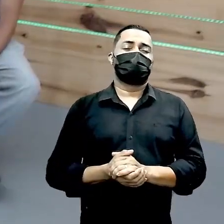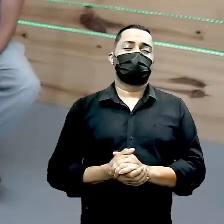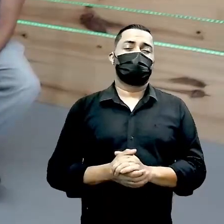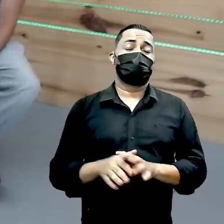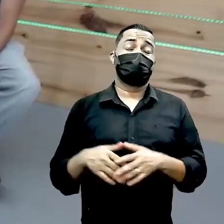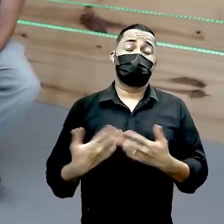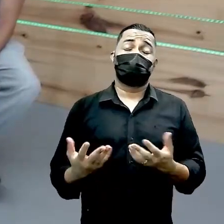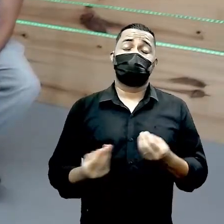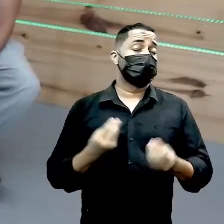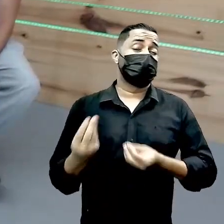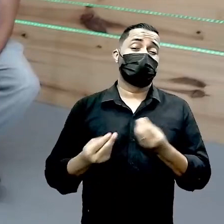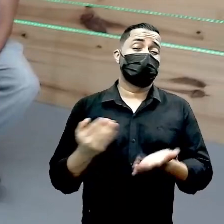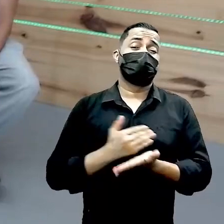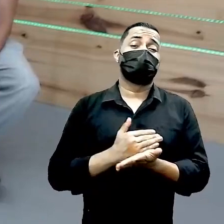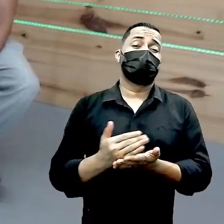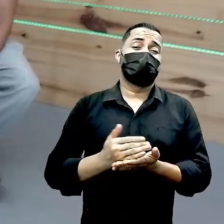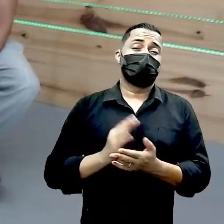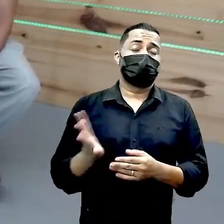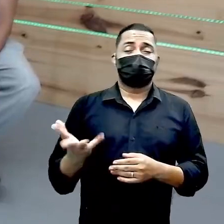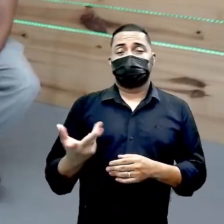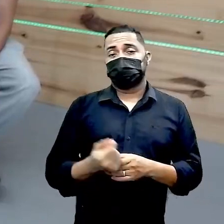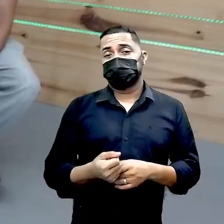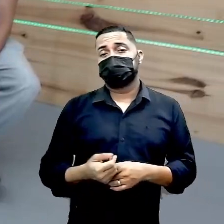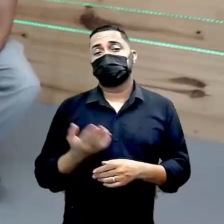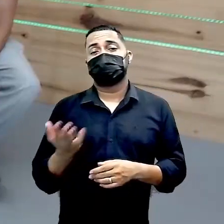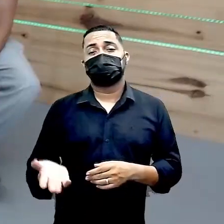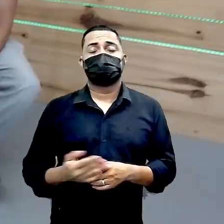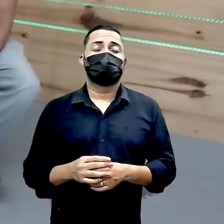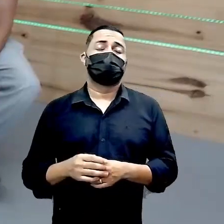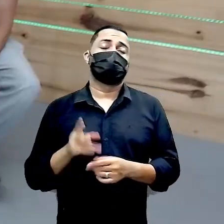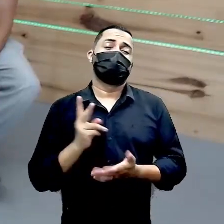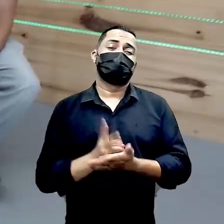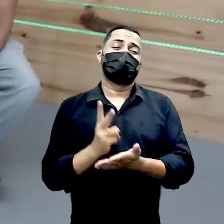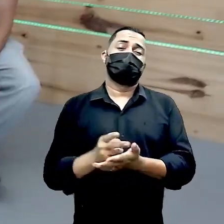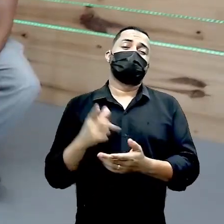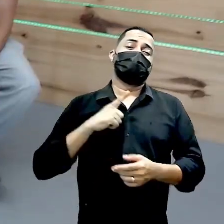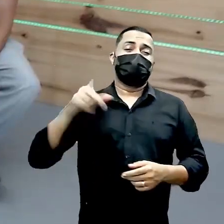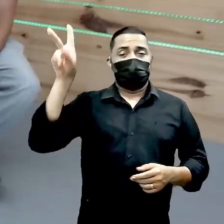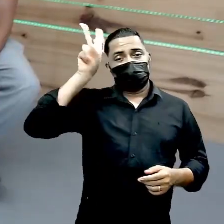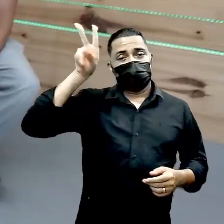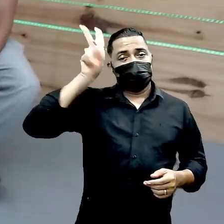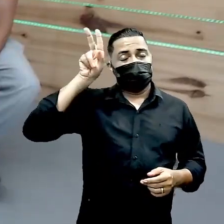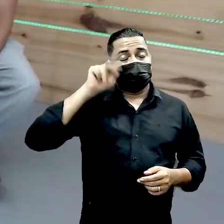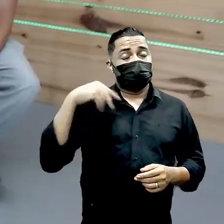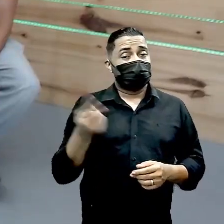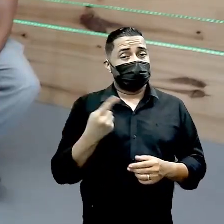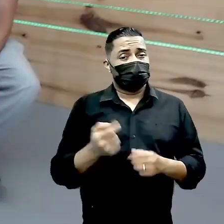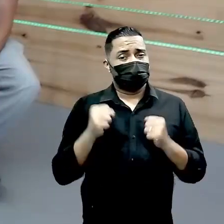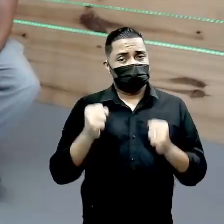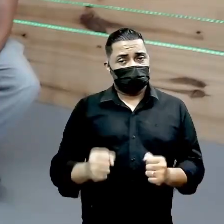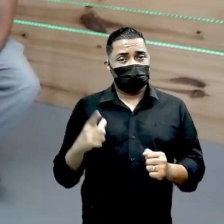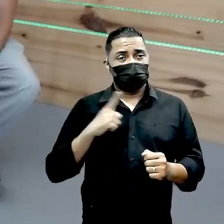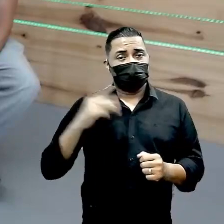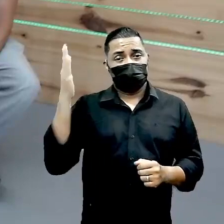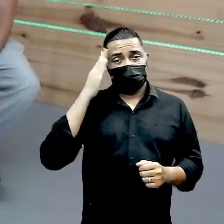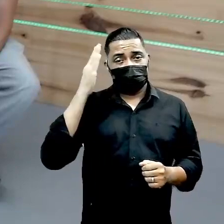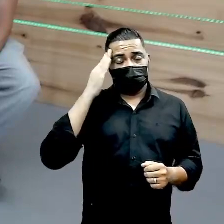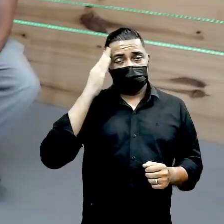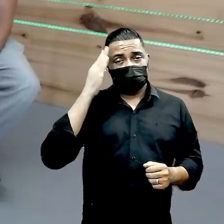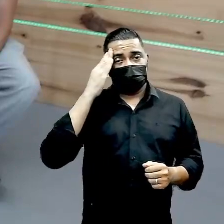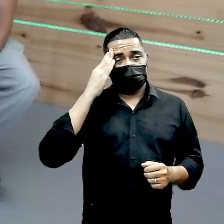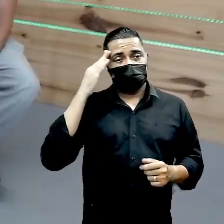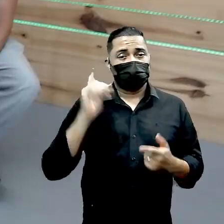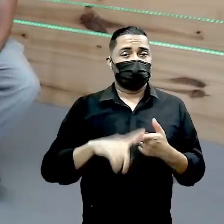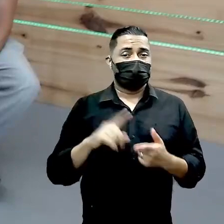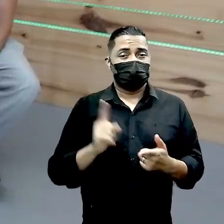Bom, mas como foi que começou isso tudo, né? Para vocês sempre tem que ter uma historinha, né? Para que a gente possa ter uma compreensão e